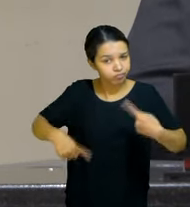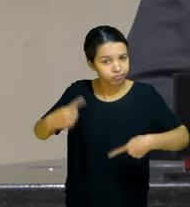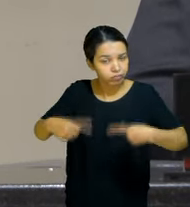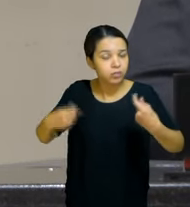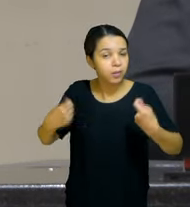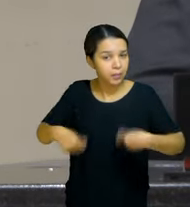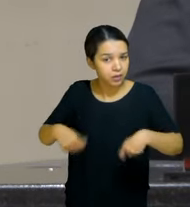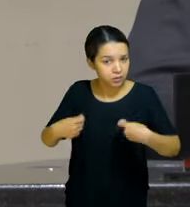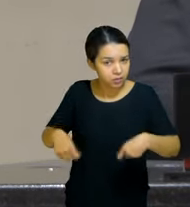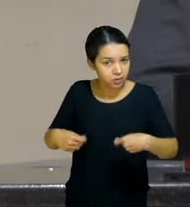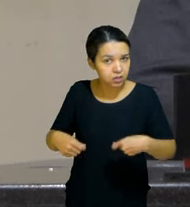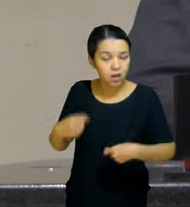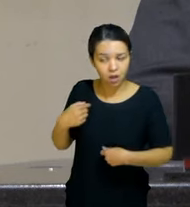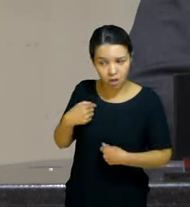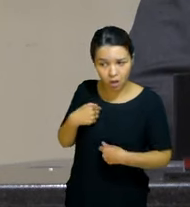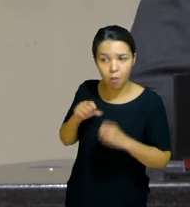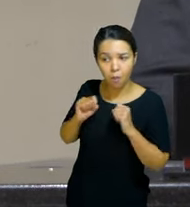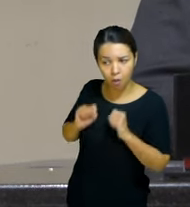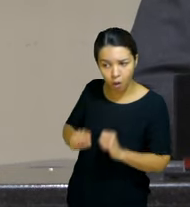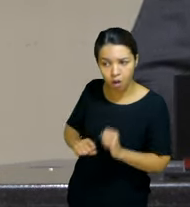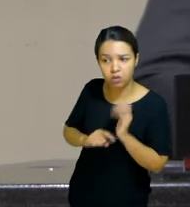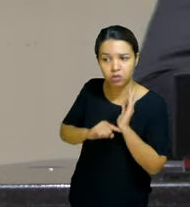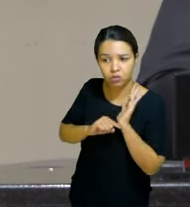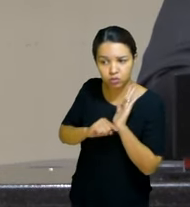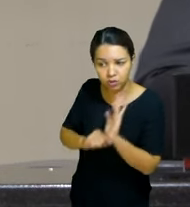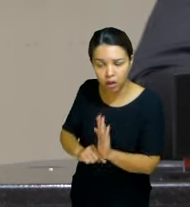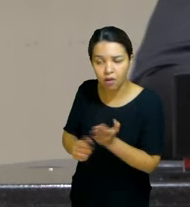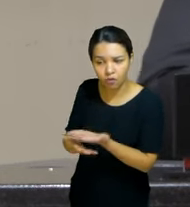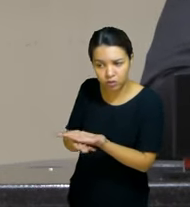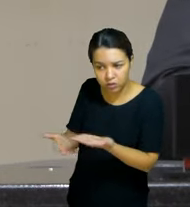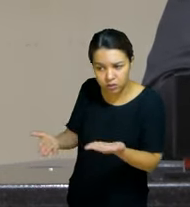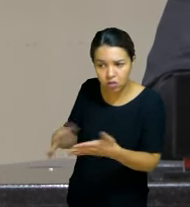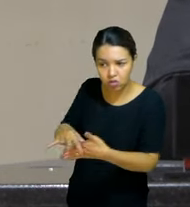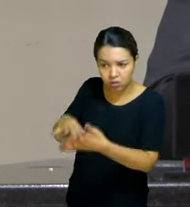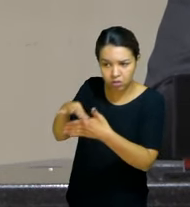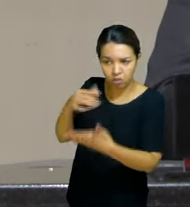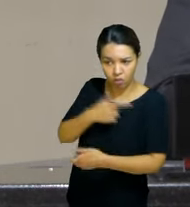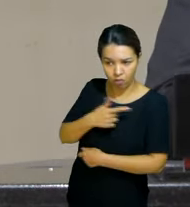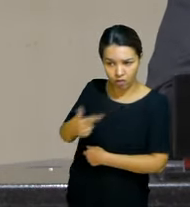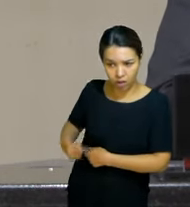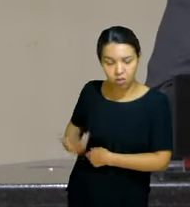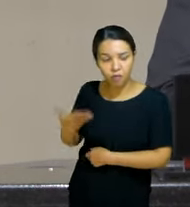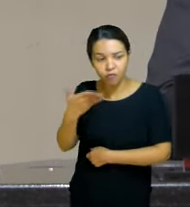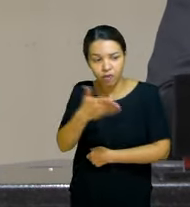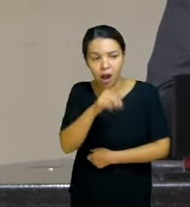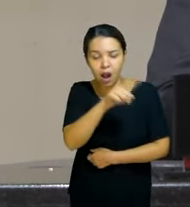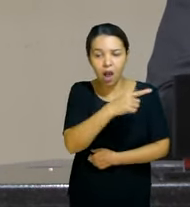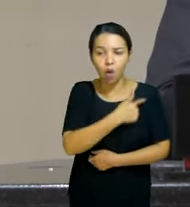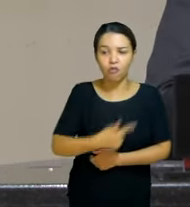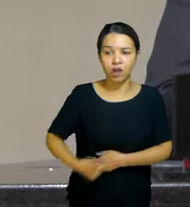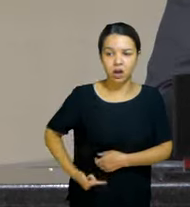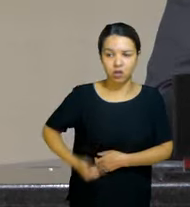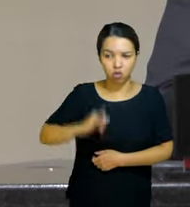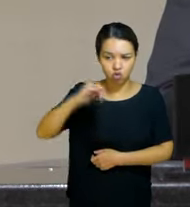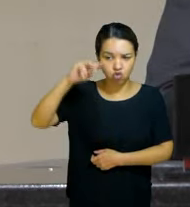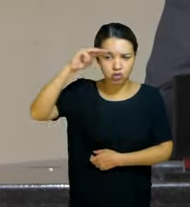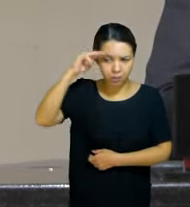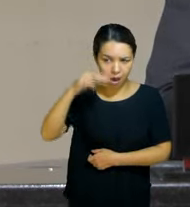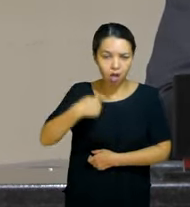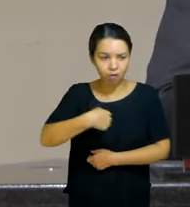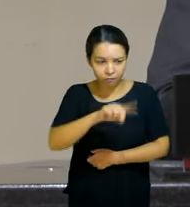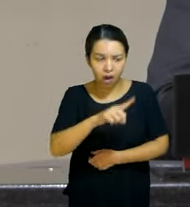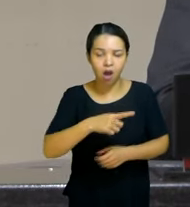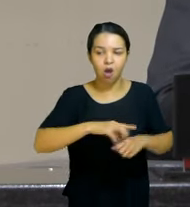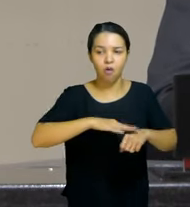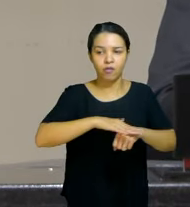disposição, viu, Fernando, Carlos Humberto, líder do governo, para nós conversar com o governador Jorginho. Governador Jorginho, em todas as